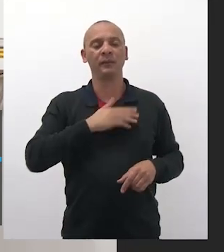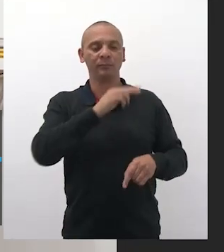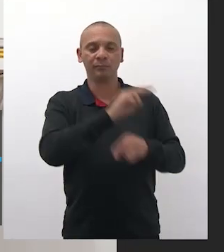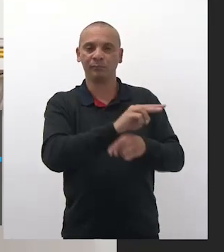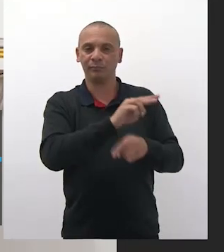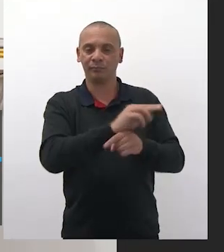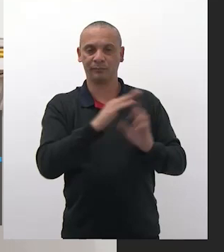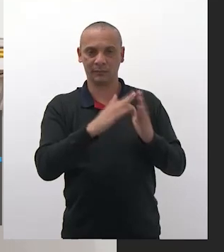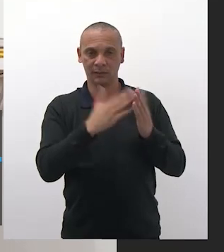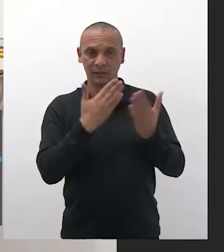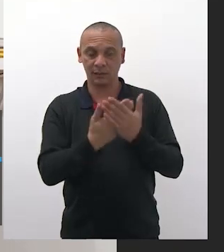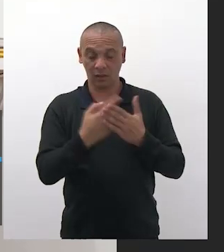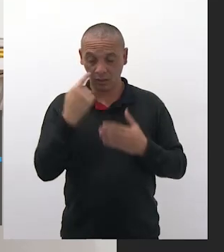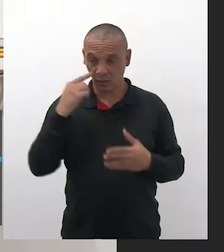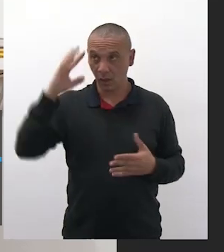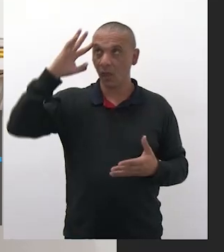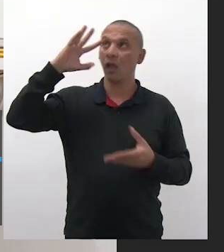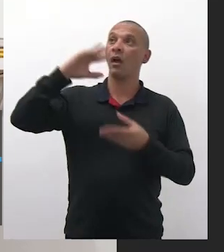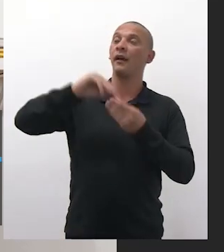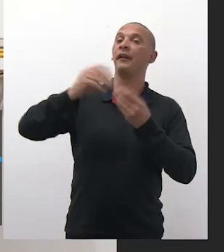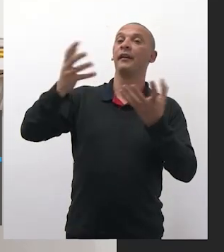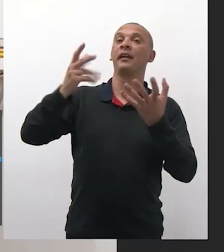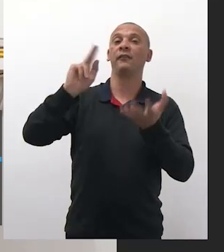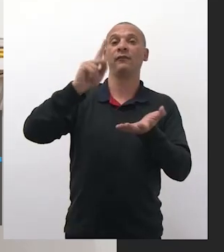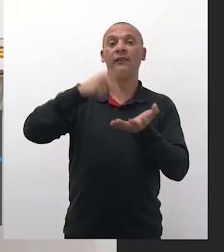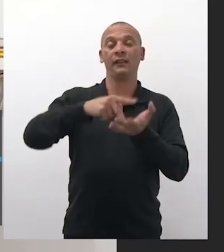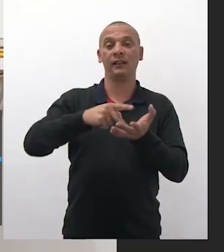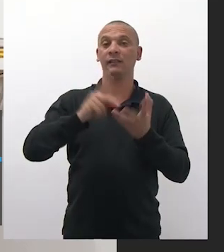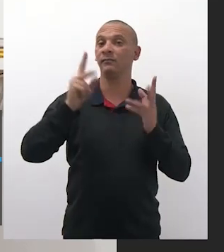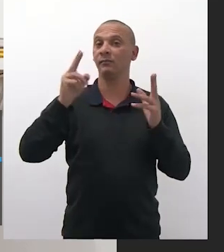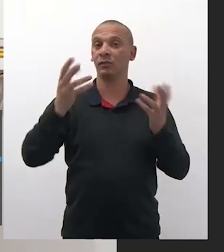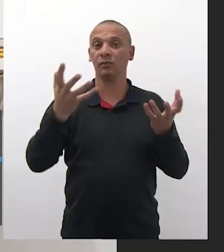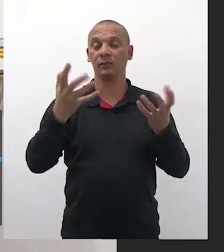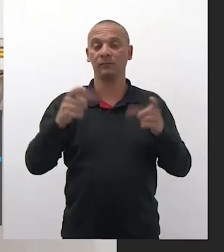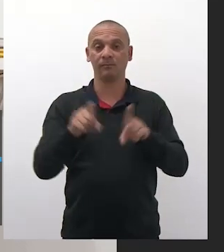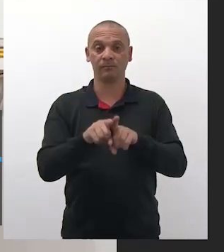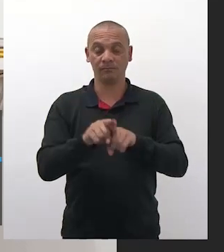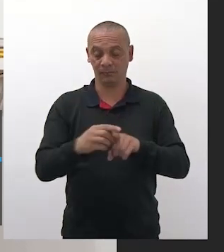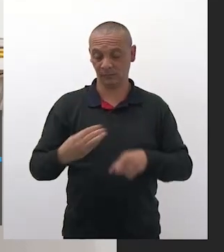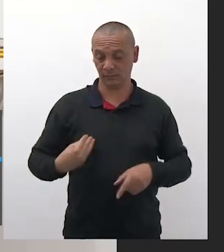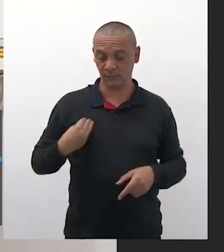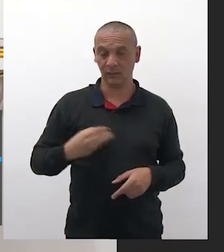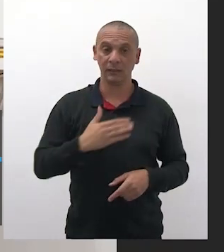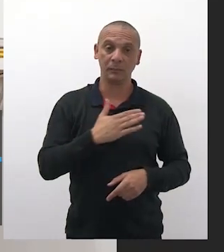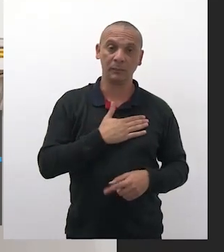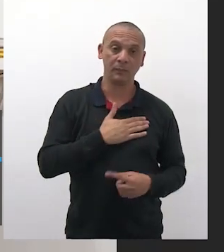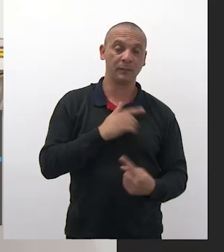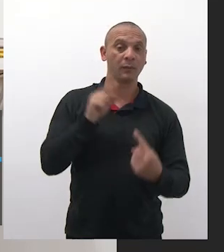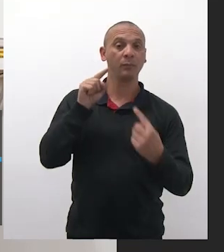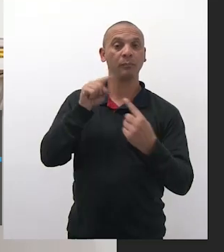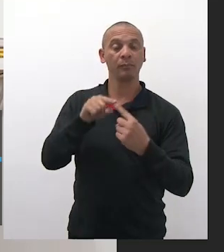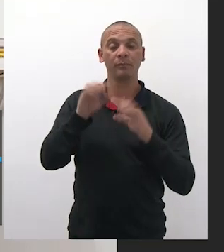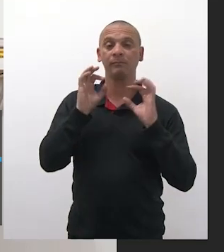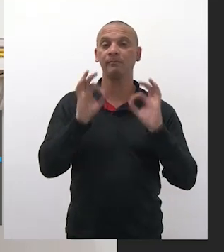que realmente era aquilo que eu queria fazer, sabe? Era aquilo que eu queria para a minha vida. E aprendi